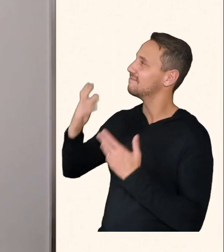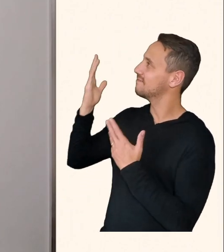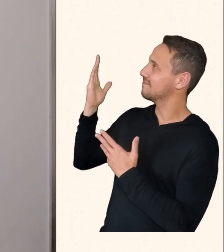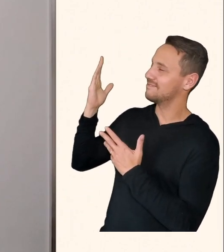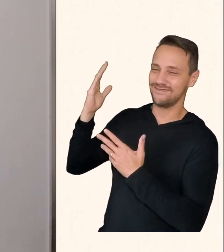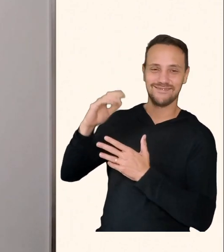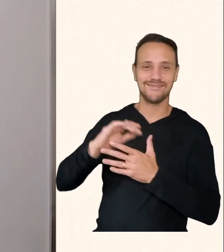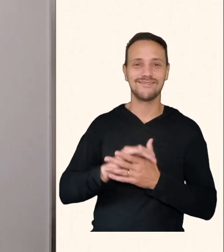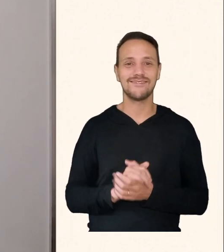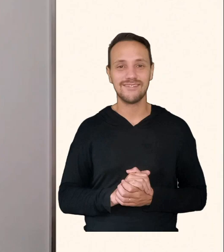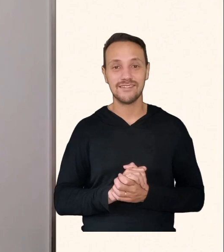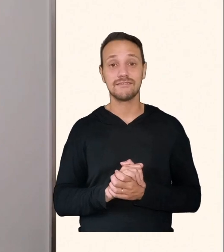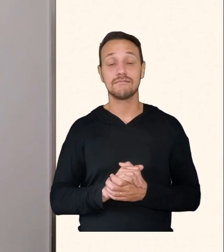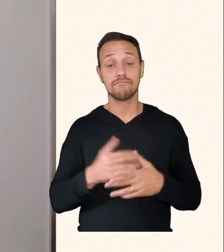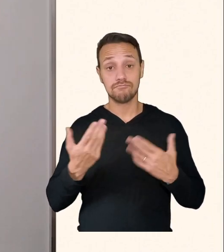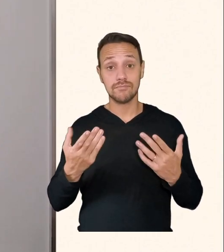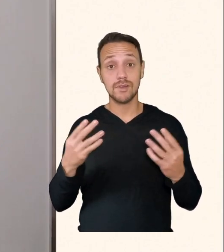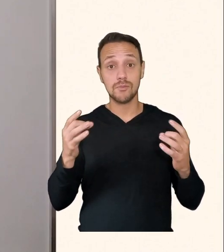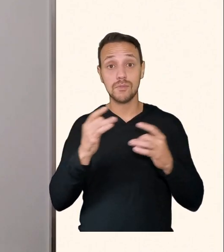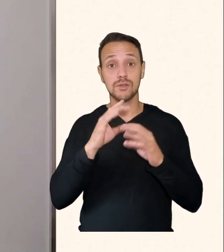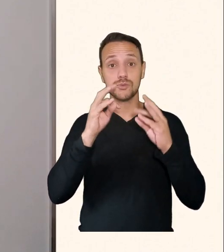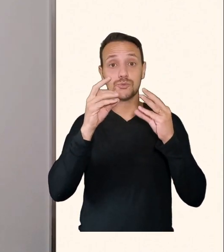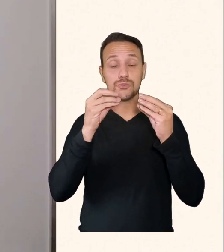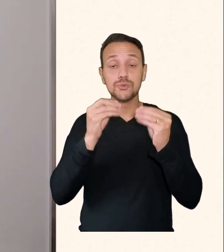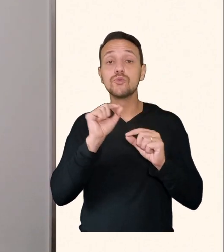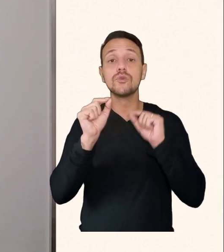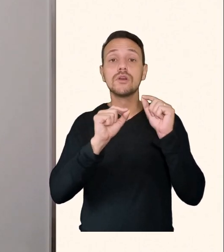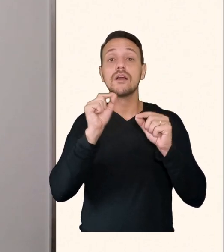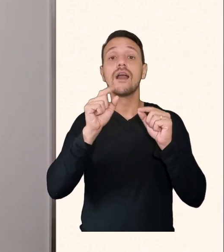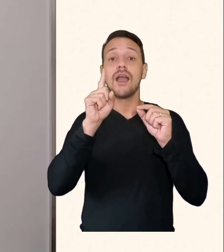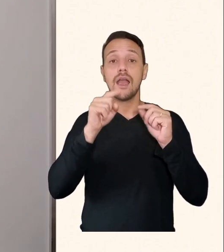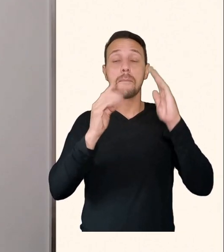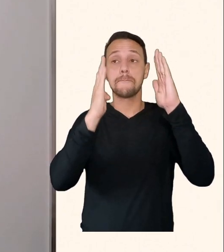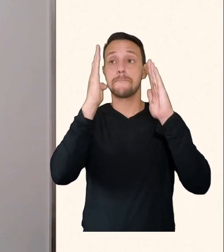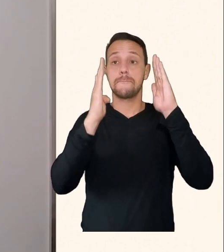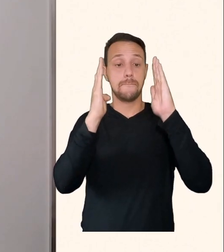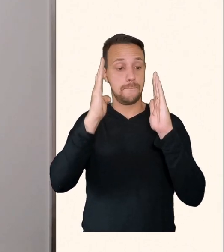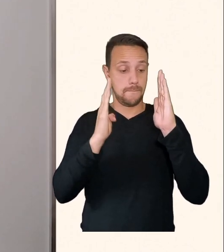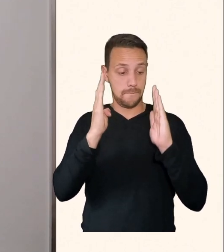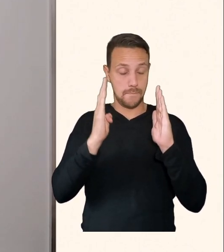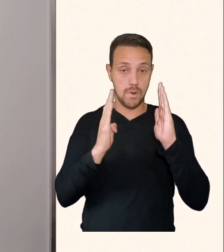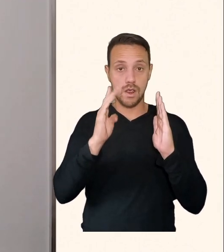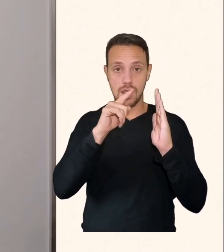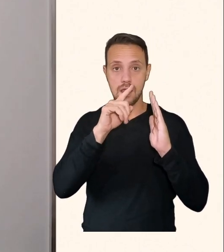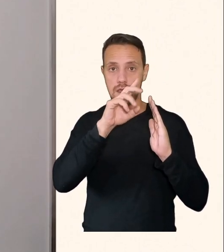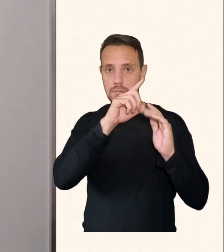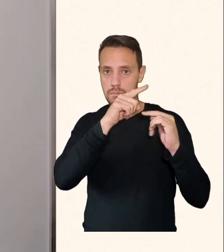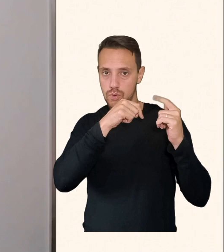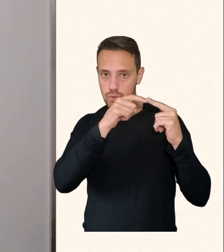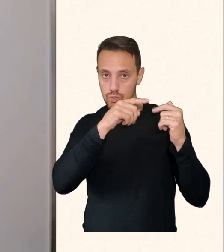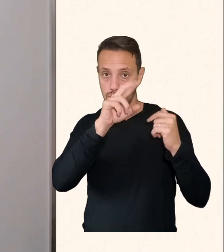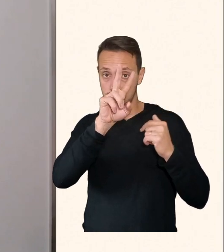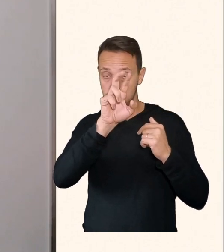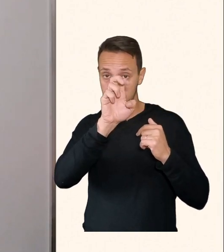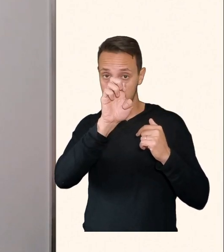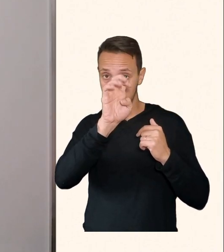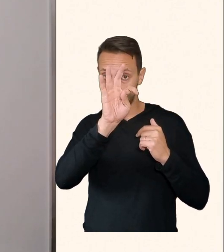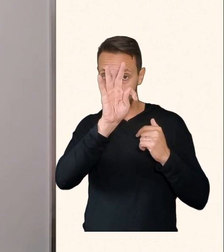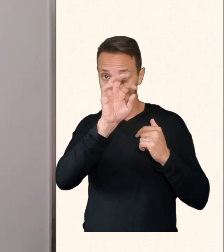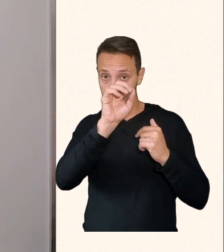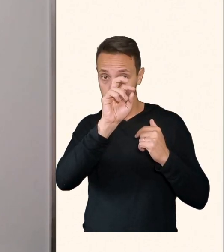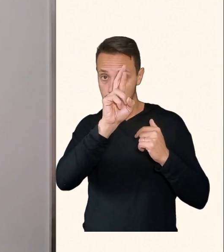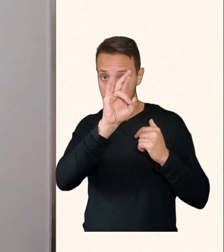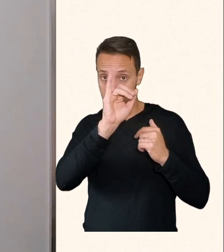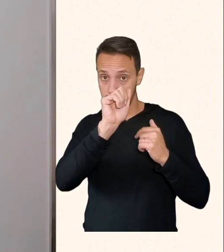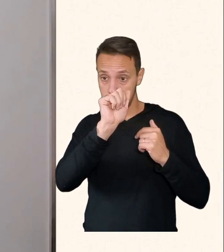Bacana? Muito bem. Pessoal, nós vamos precisar desta tabelinha na próxima lousa, mas eu não vou pedir nem que você